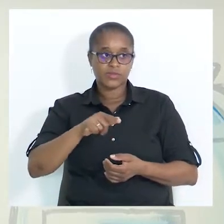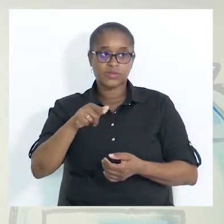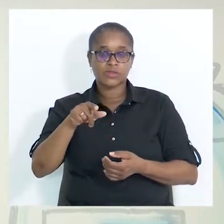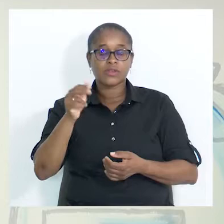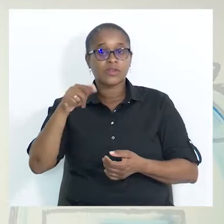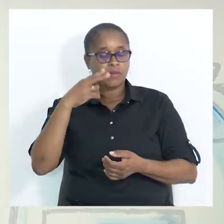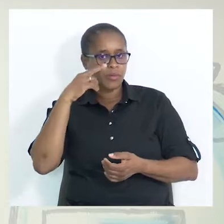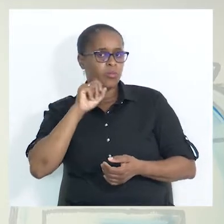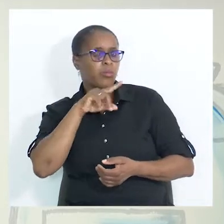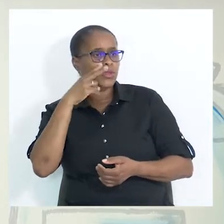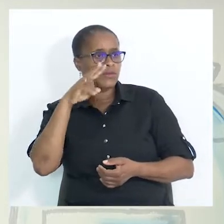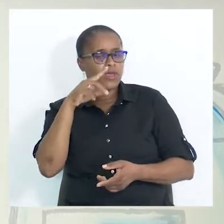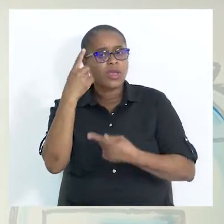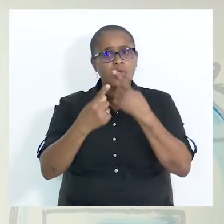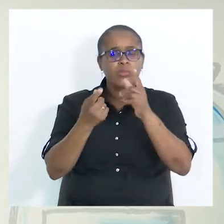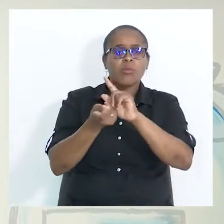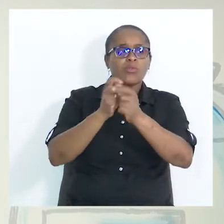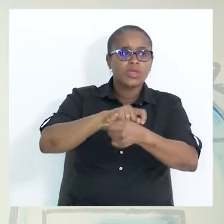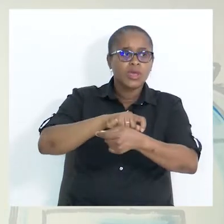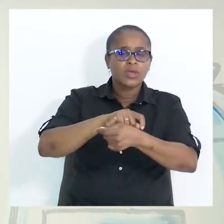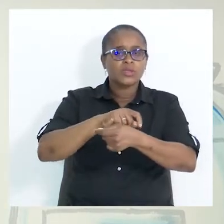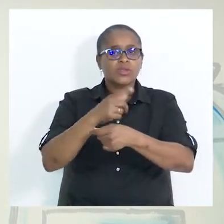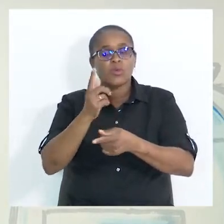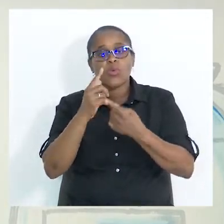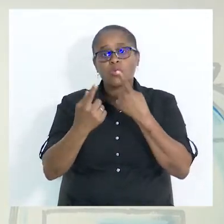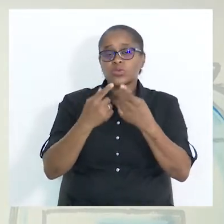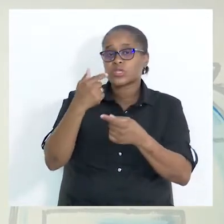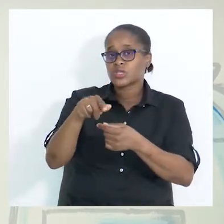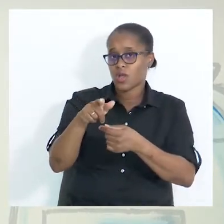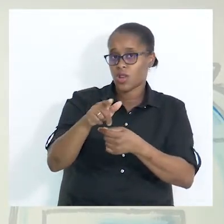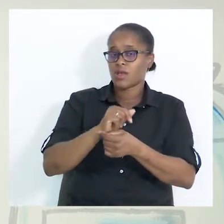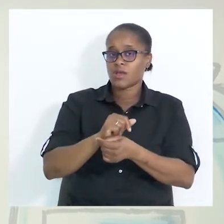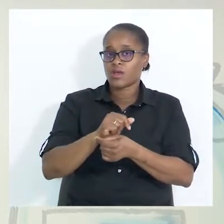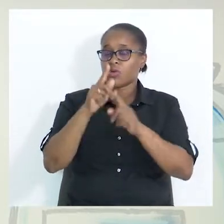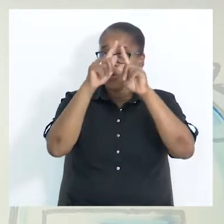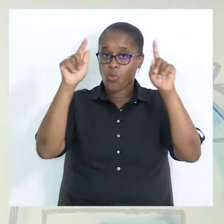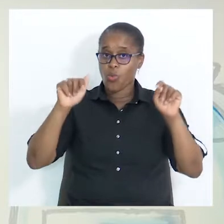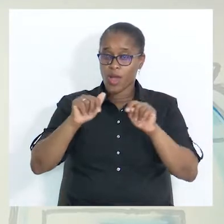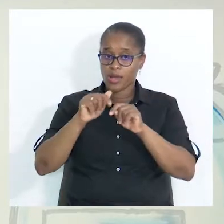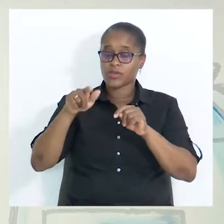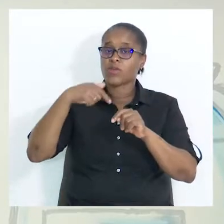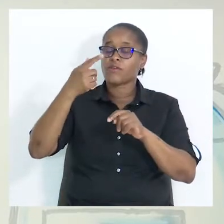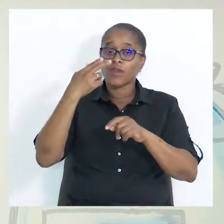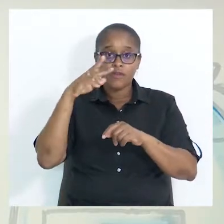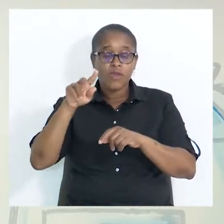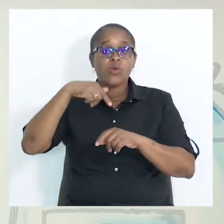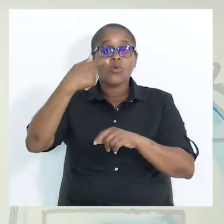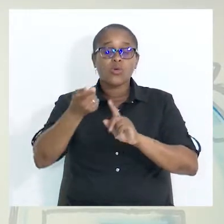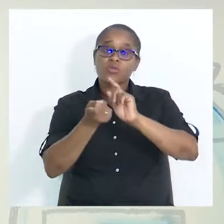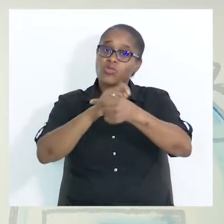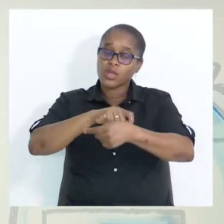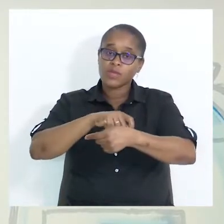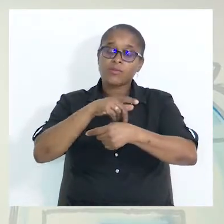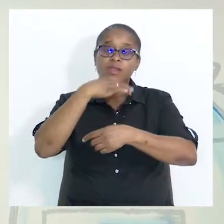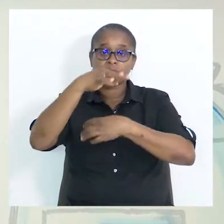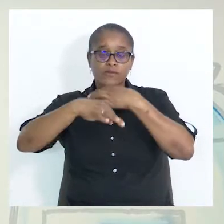para poderes ver algumas modificações. Para além dos que estão no quadro, vais ver outras modificações